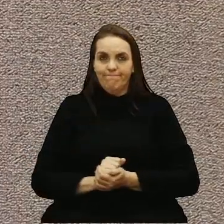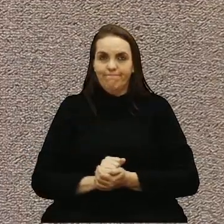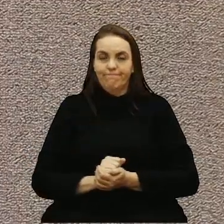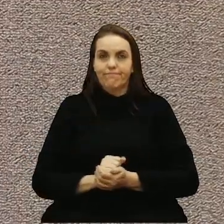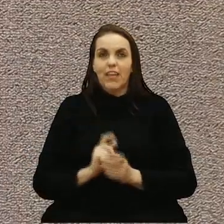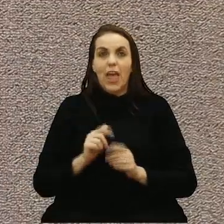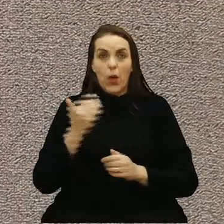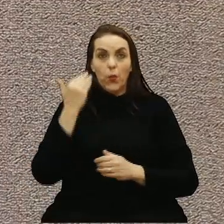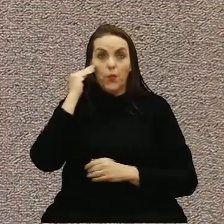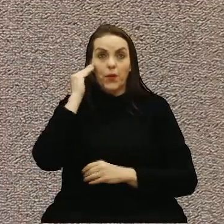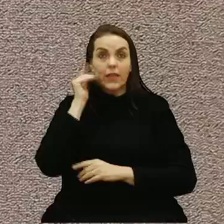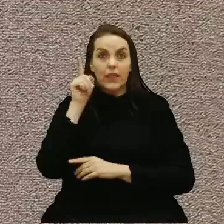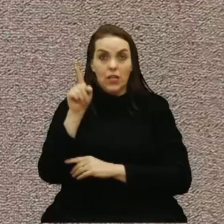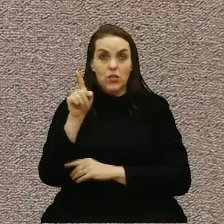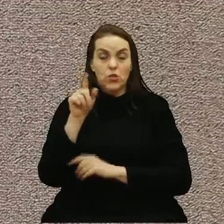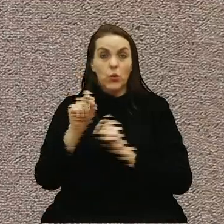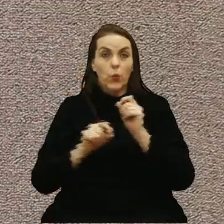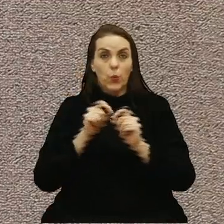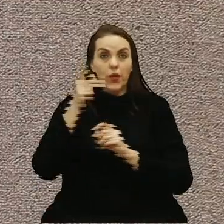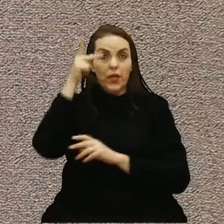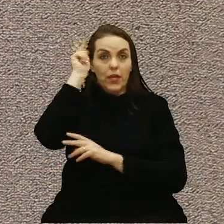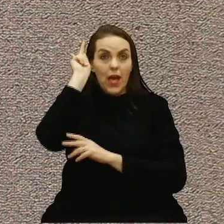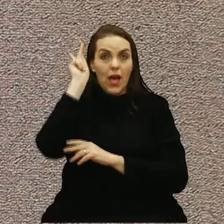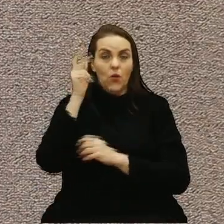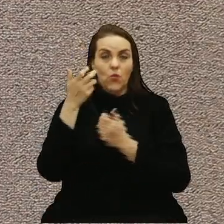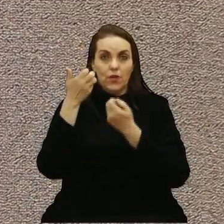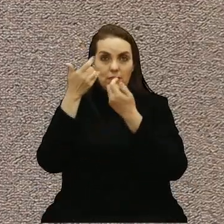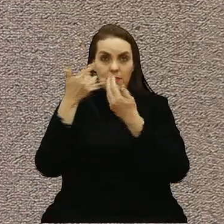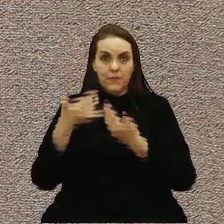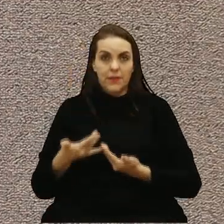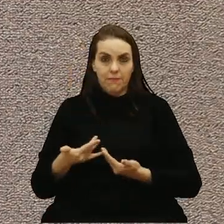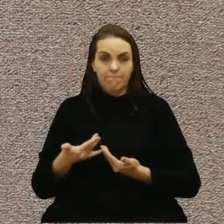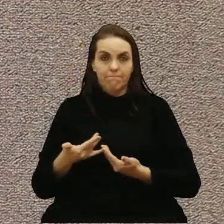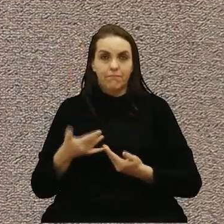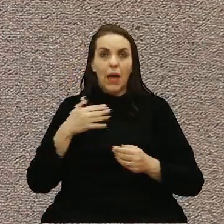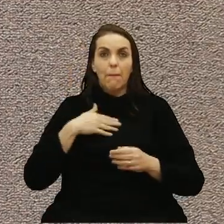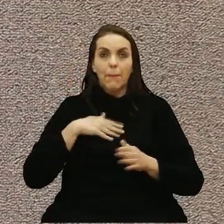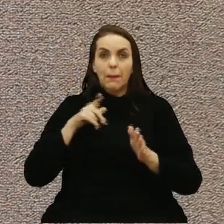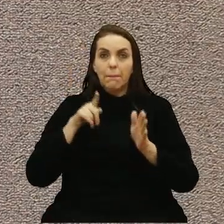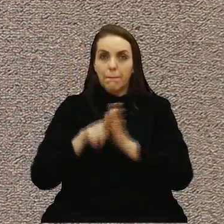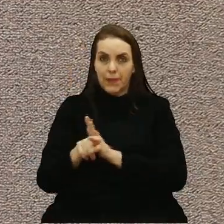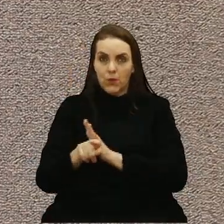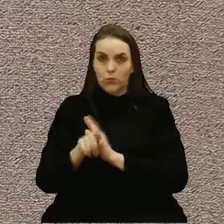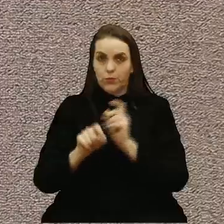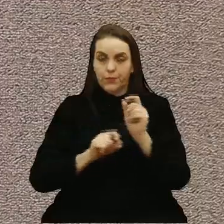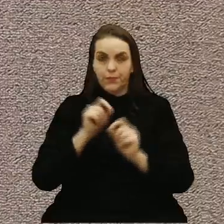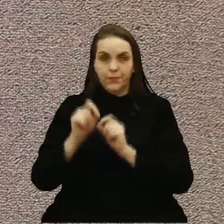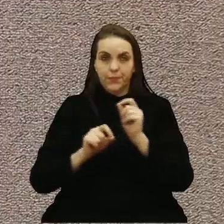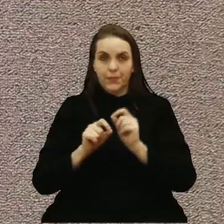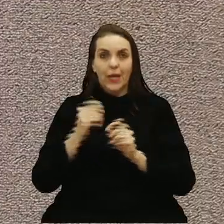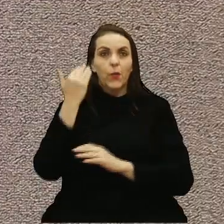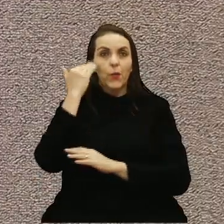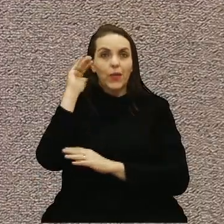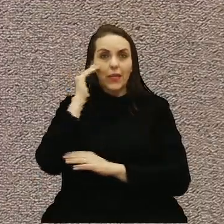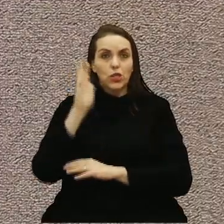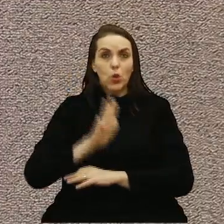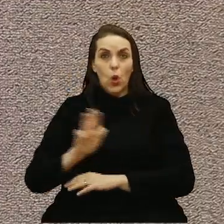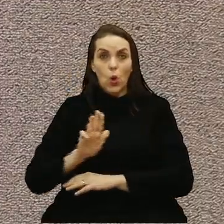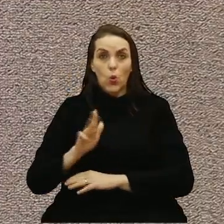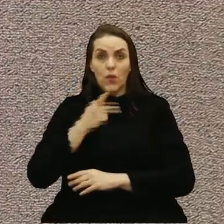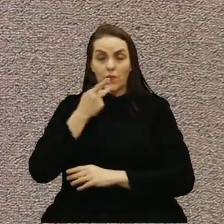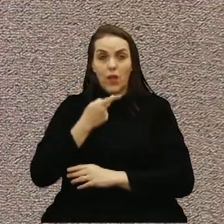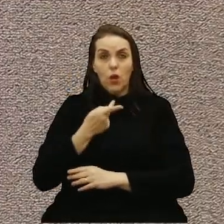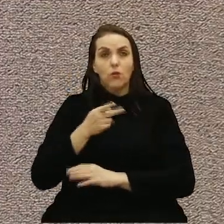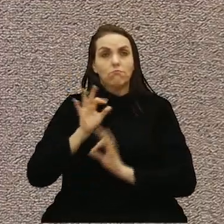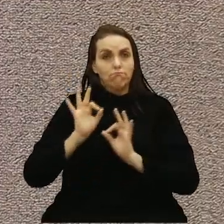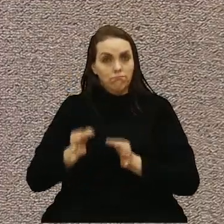Eu entendi o que o vereador Iago quis dizer. A pergunta é, eu entendi que o presidente Lula falou realmente com o